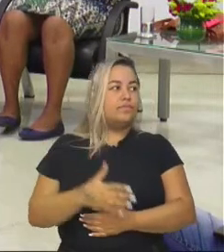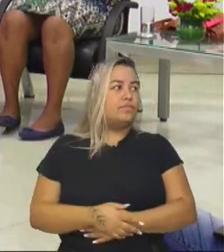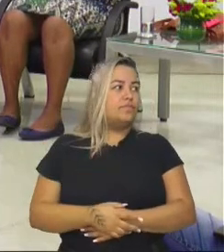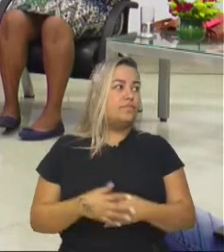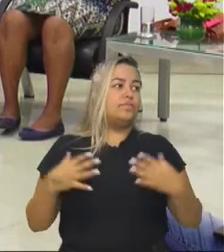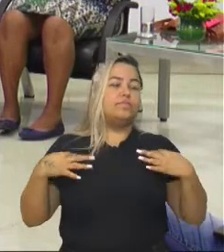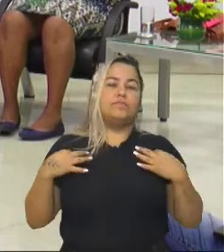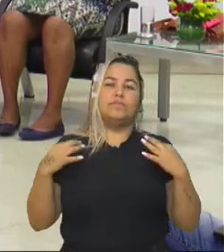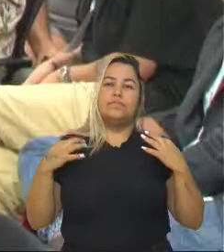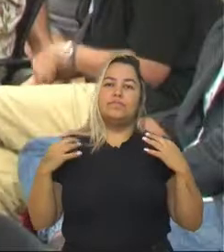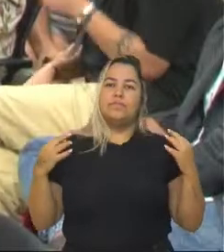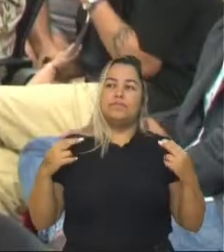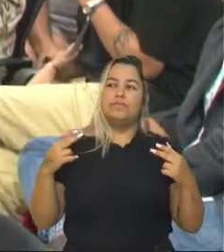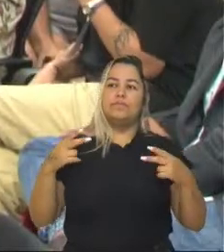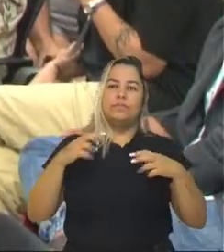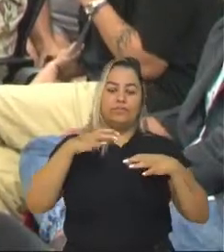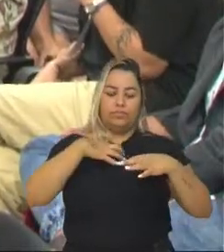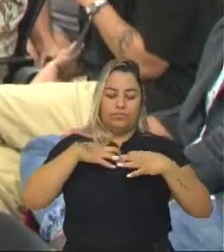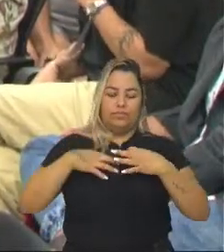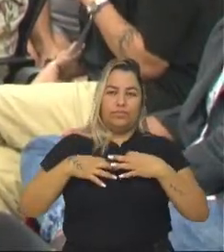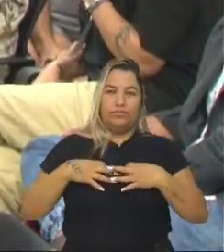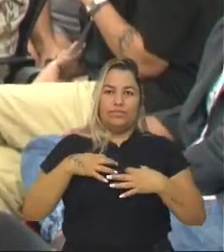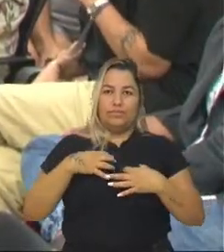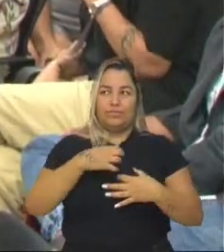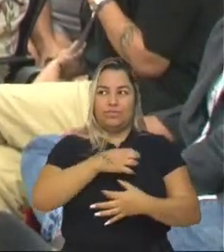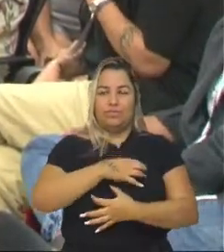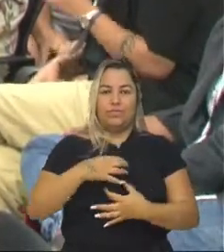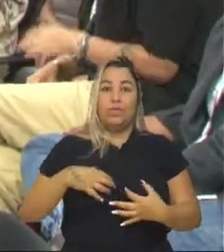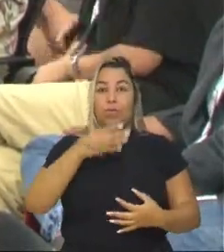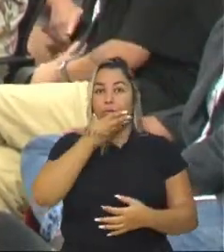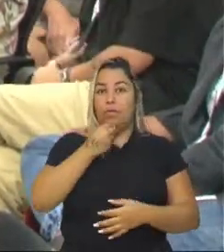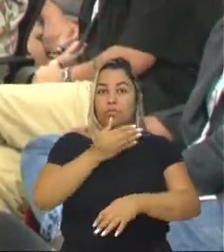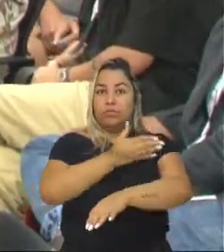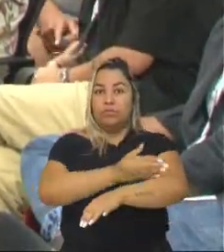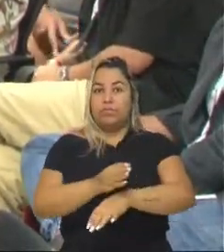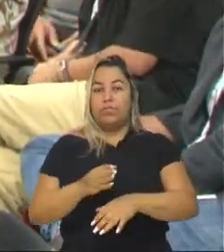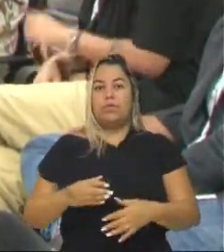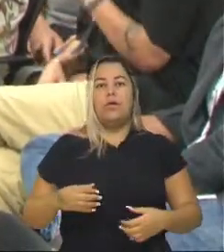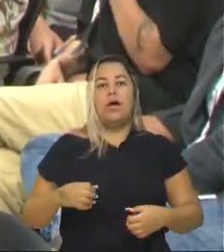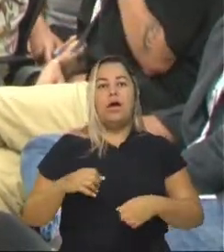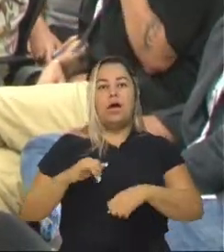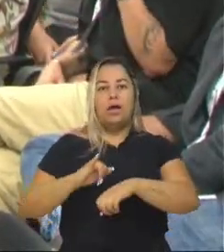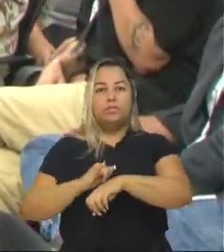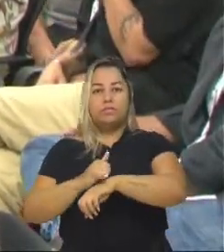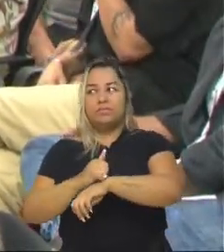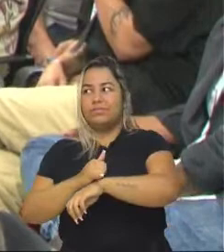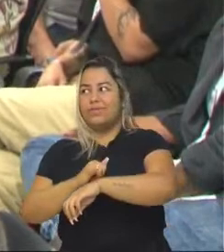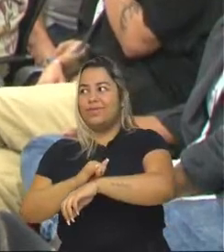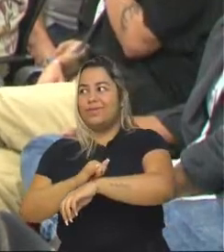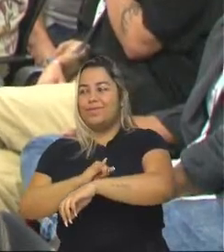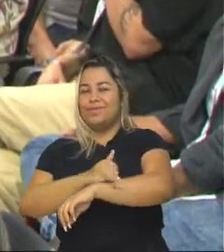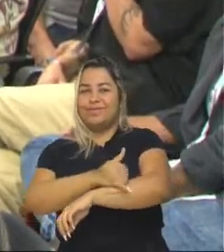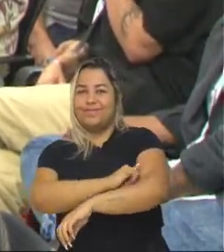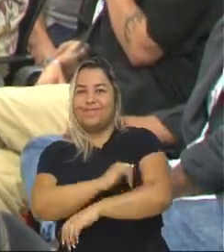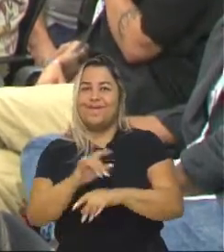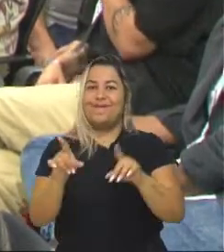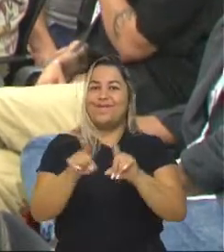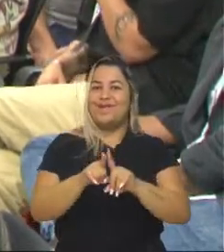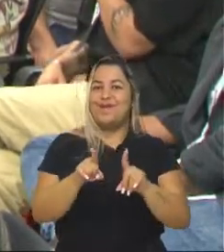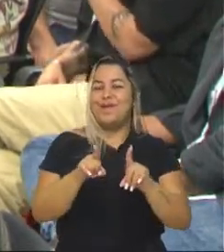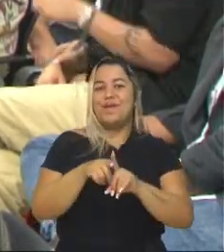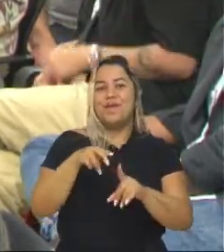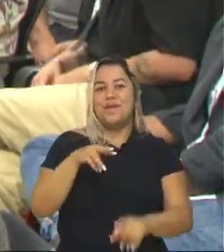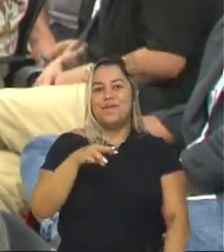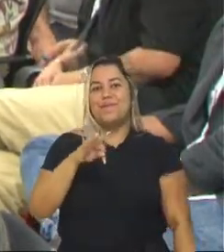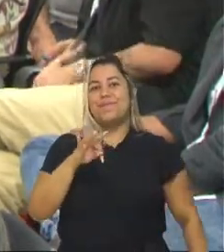com uma camisa xadrez, né, sou um homem branco, plus size. Gosto de salientar essa parte. Primeiro Mr. Trans